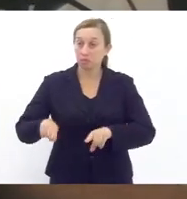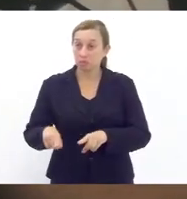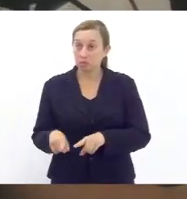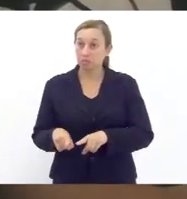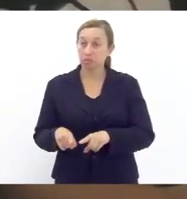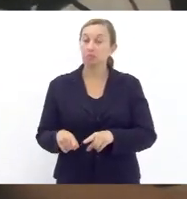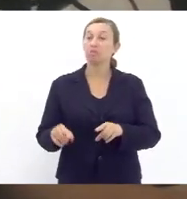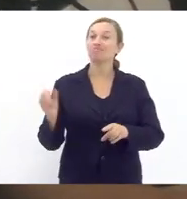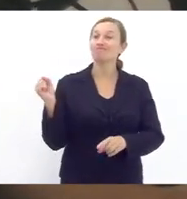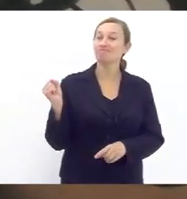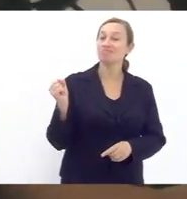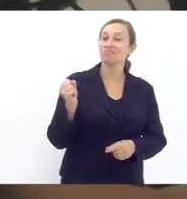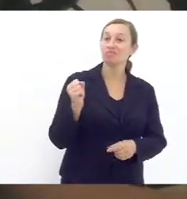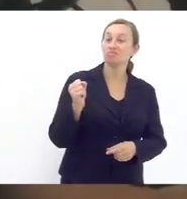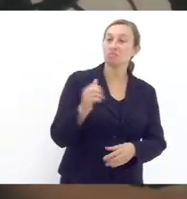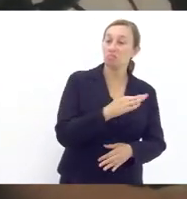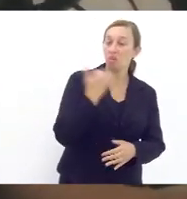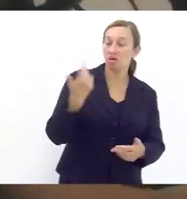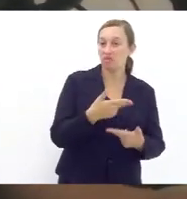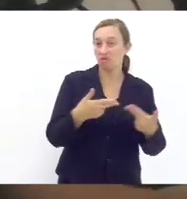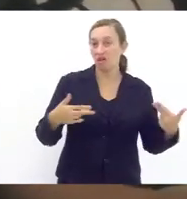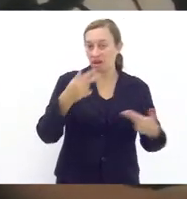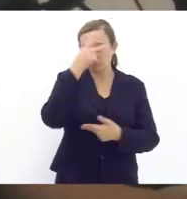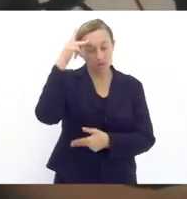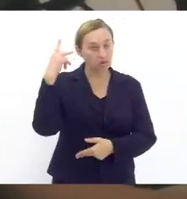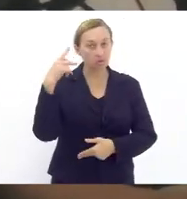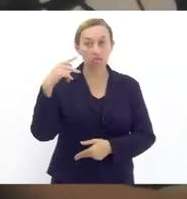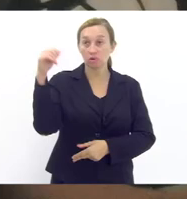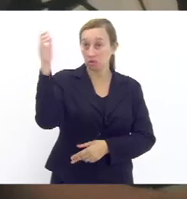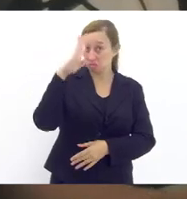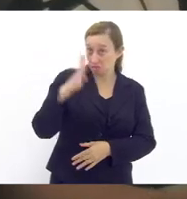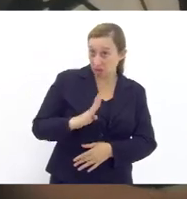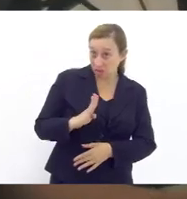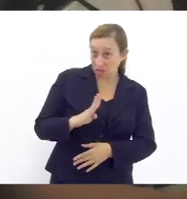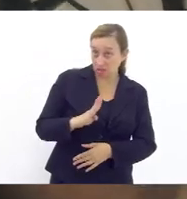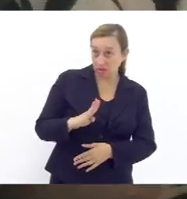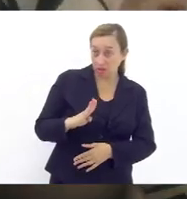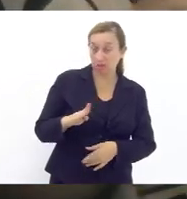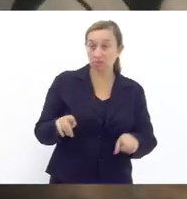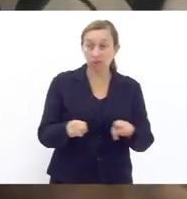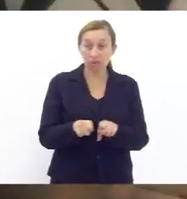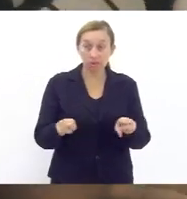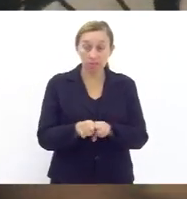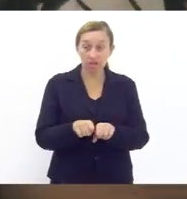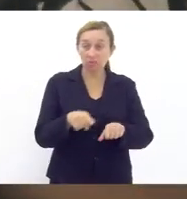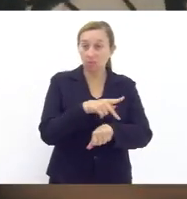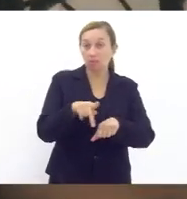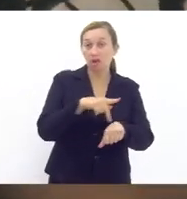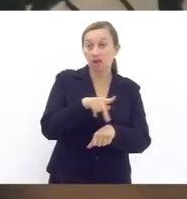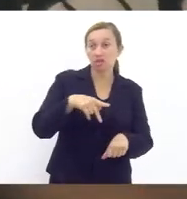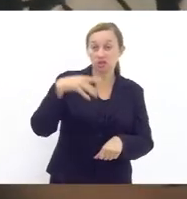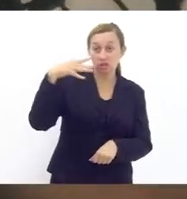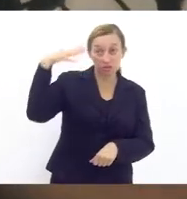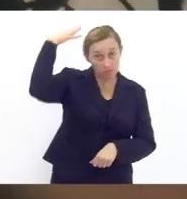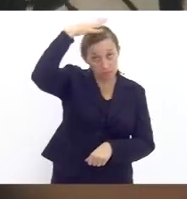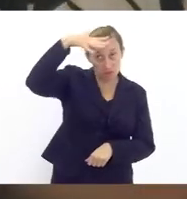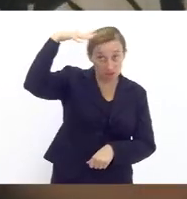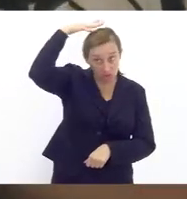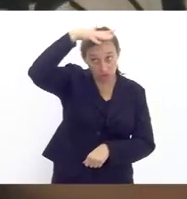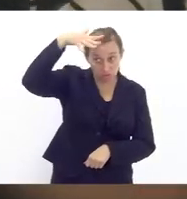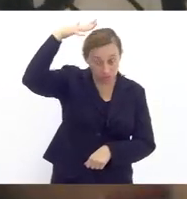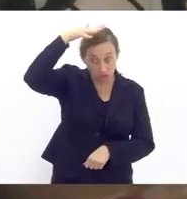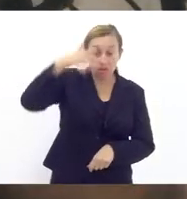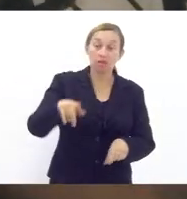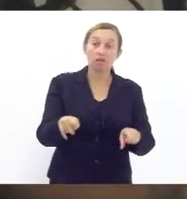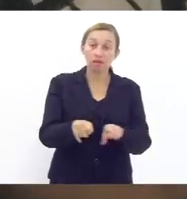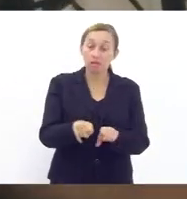mata muito mais no caso brasileiro e no caso mexicano vamos botar aqui dois exemplos Claros né é gritante o quanto